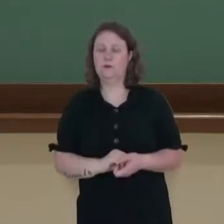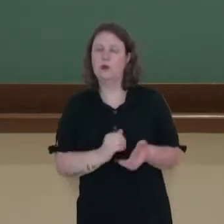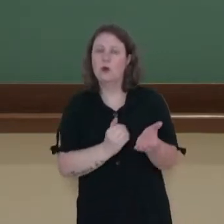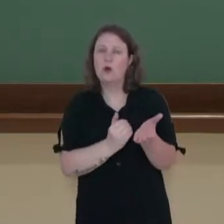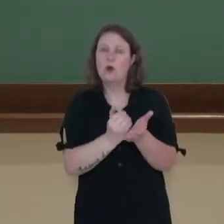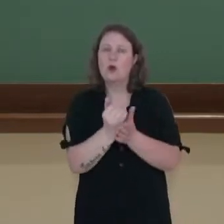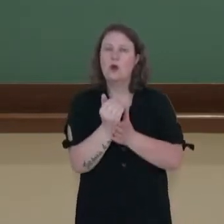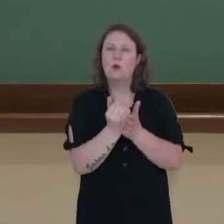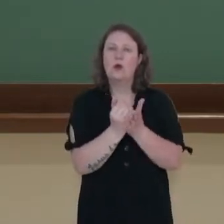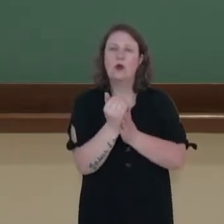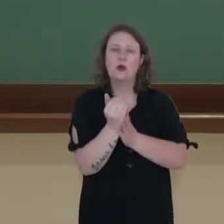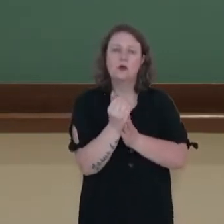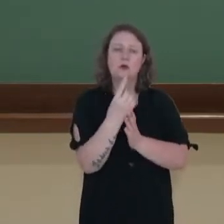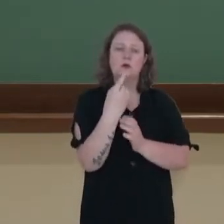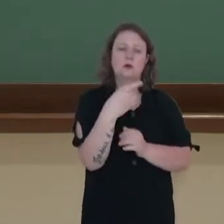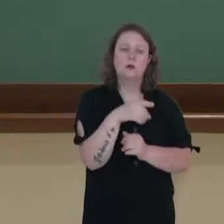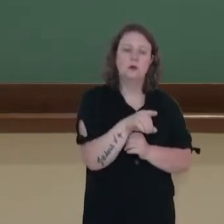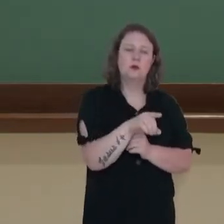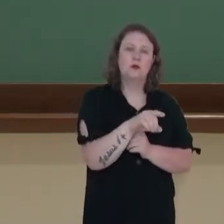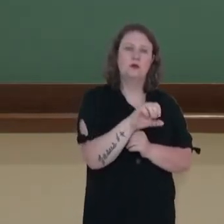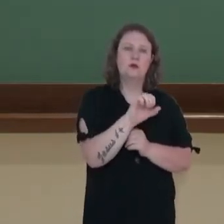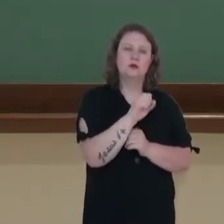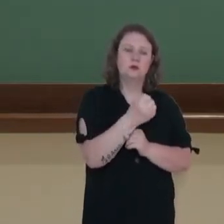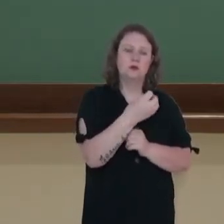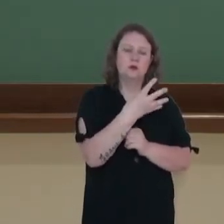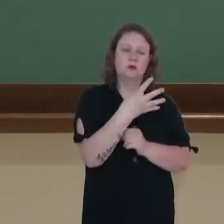por quase meio século até